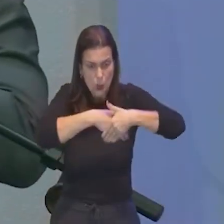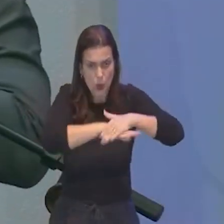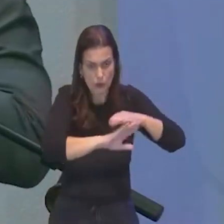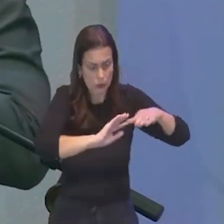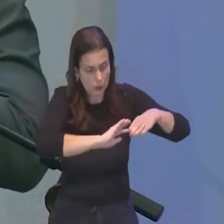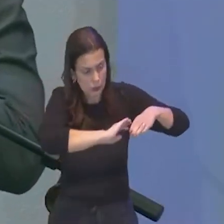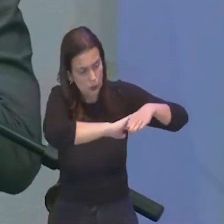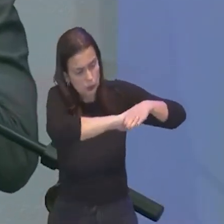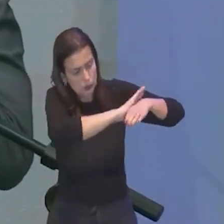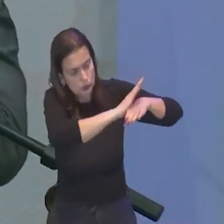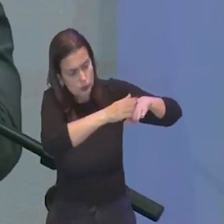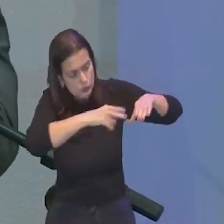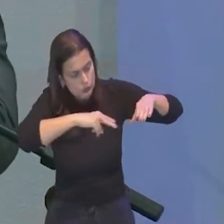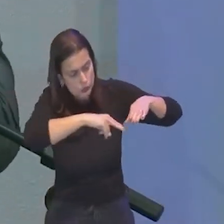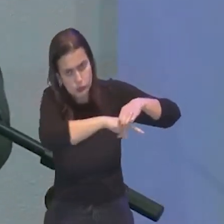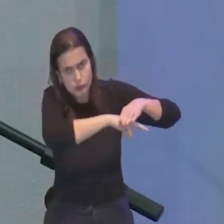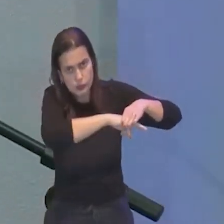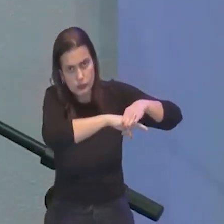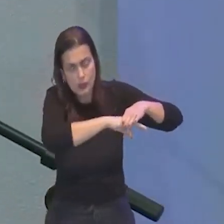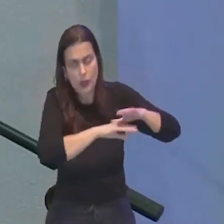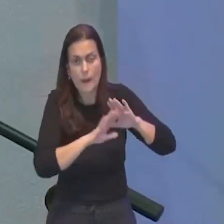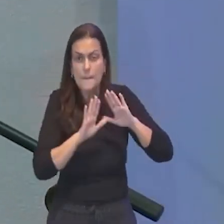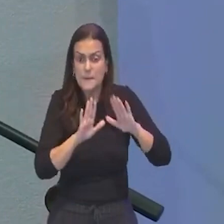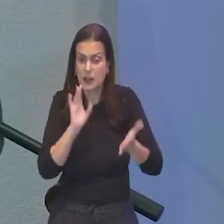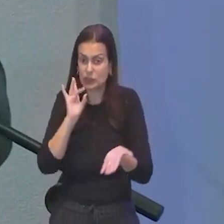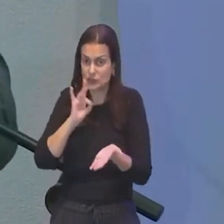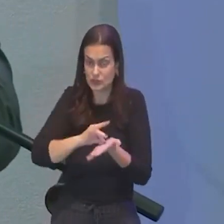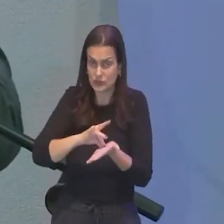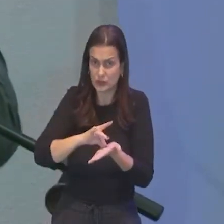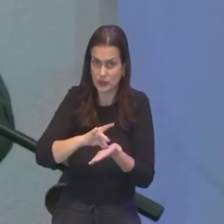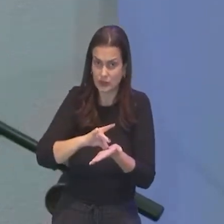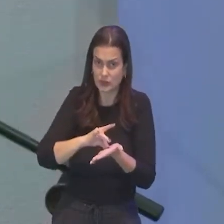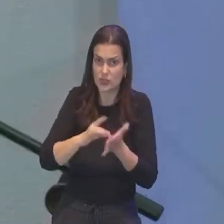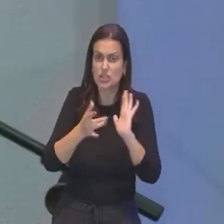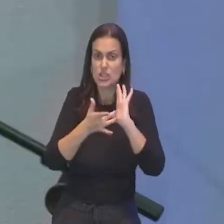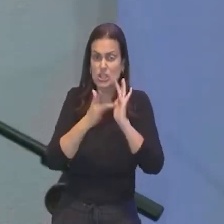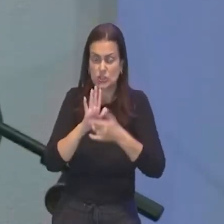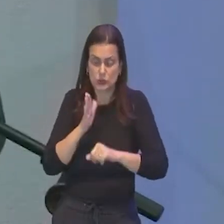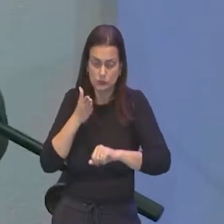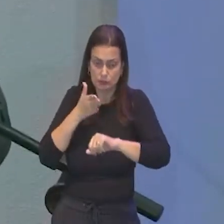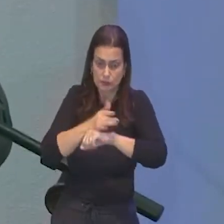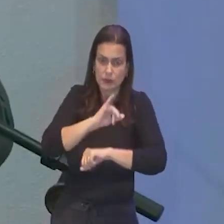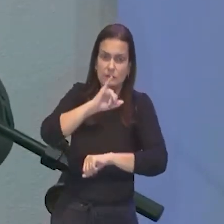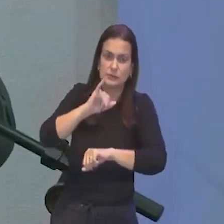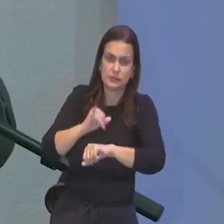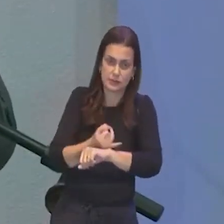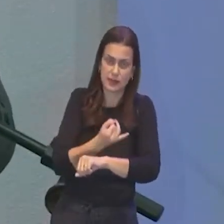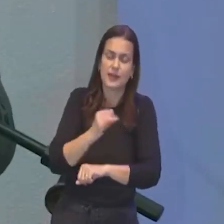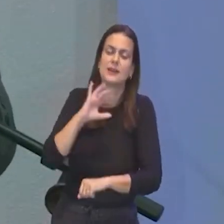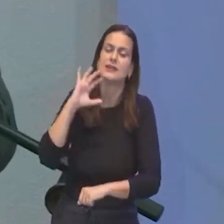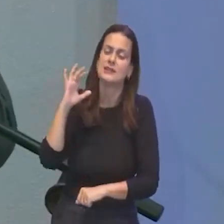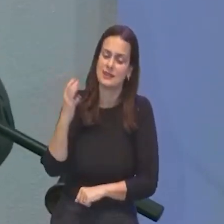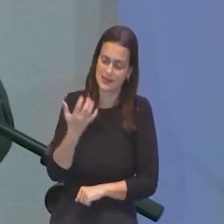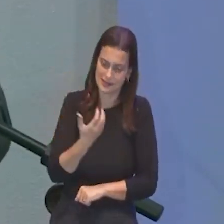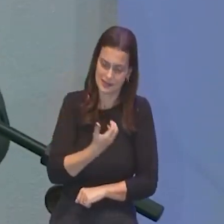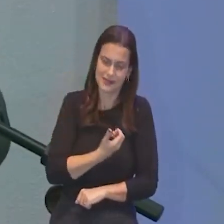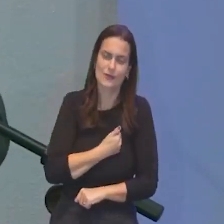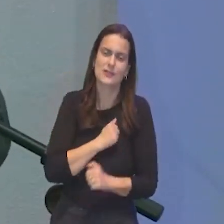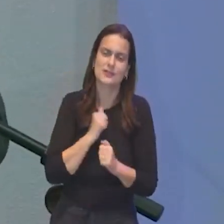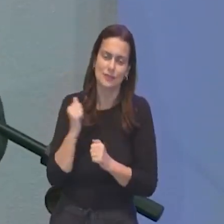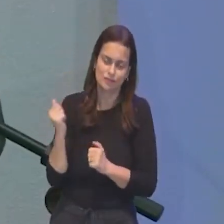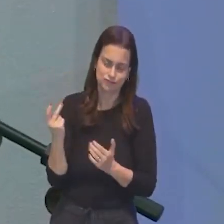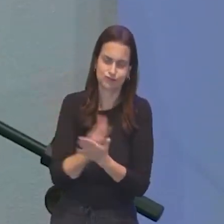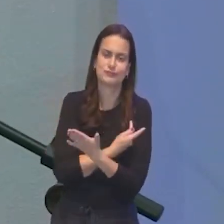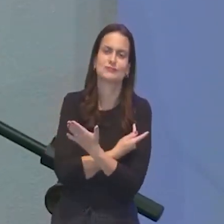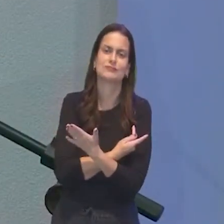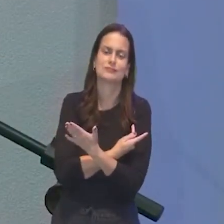corpo. O fato é que ele entrou em Jerusalém e a salvação foi, a salvação veio. E